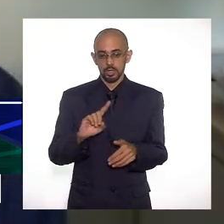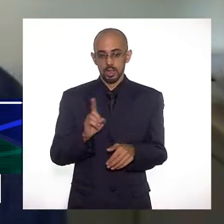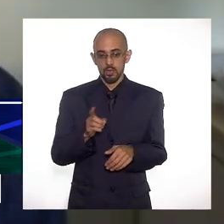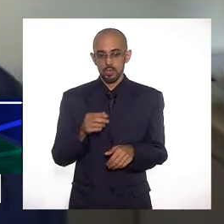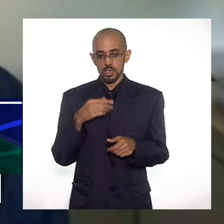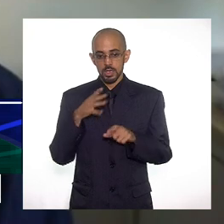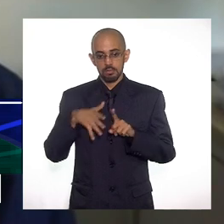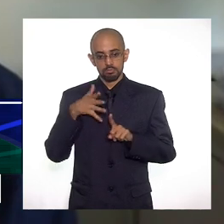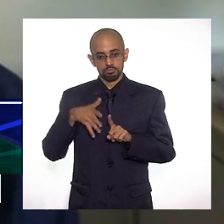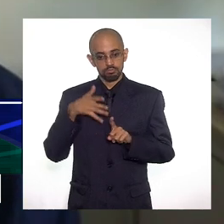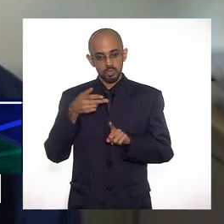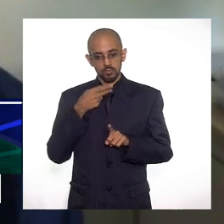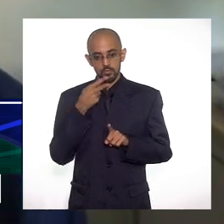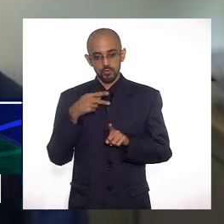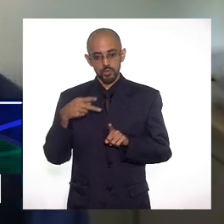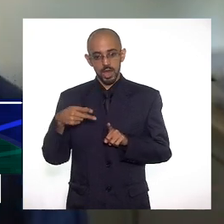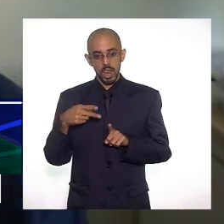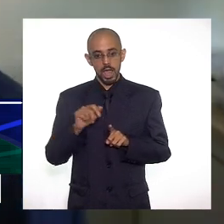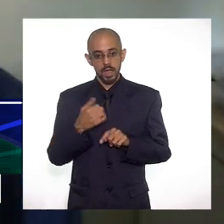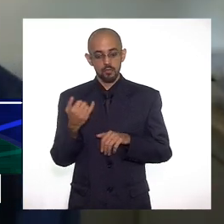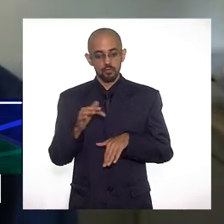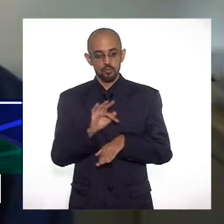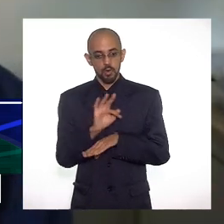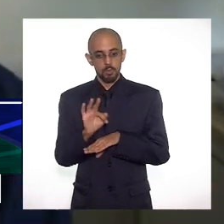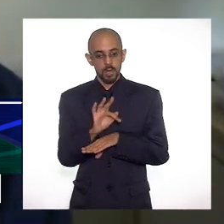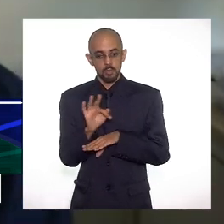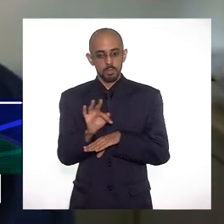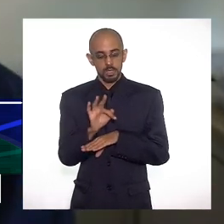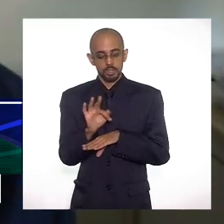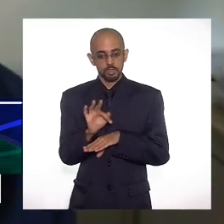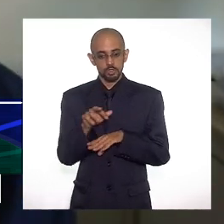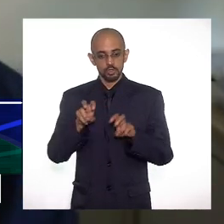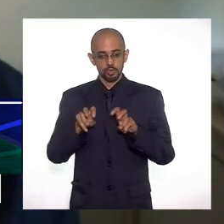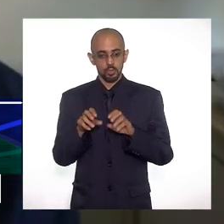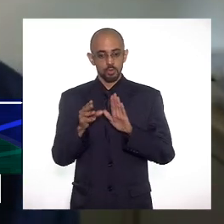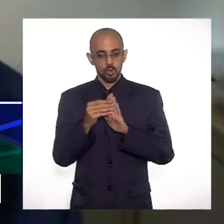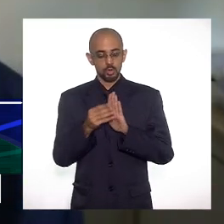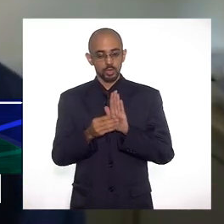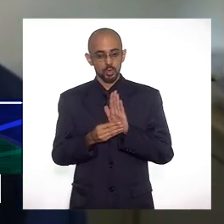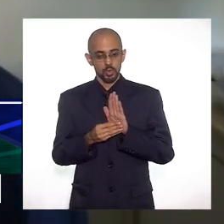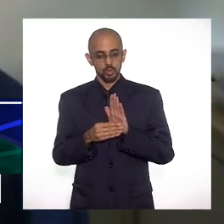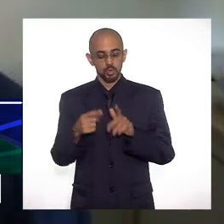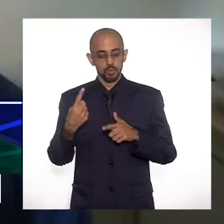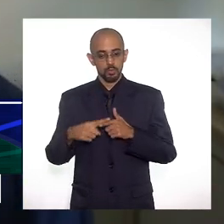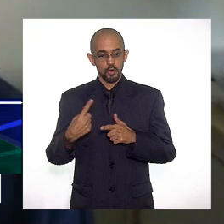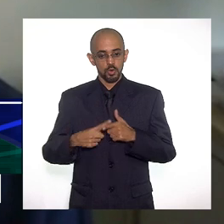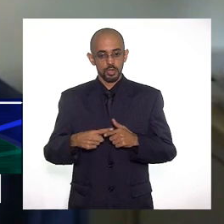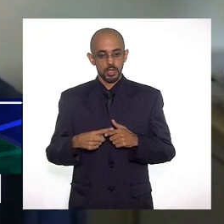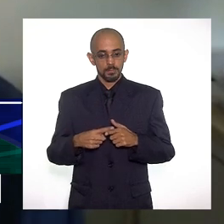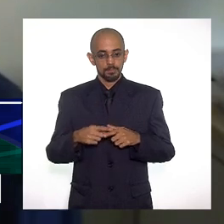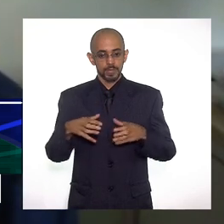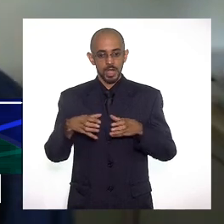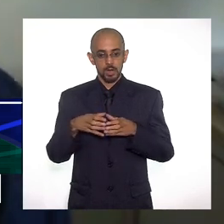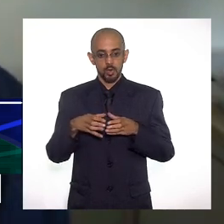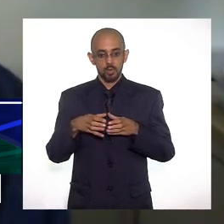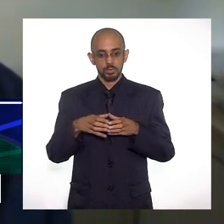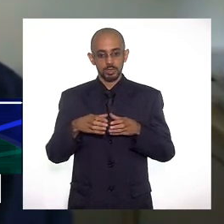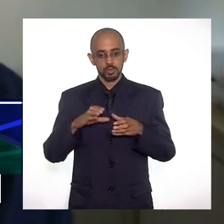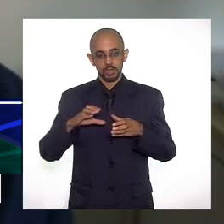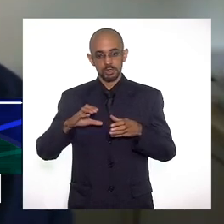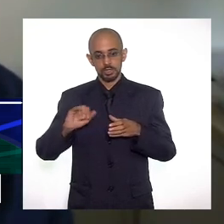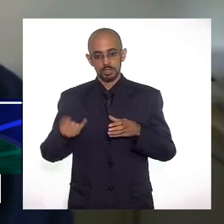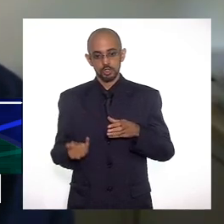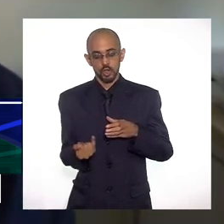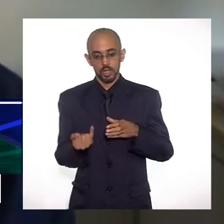o aspecto formal da matéria, visto que a Comissão de Constituição e Justiça